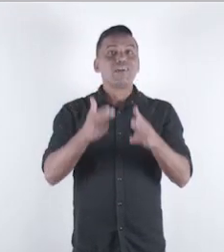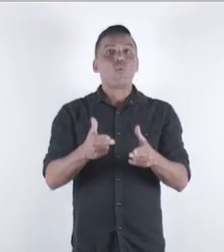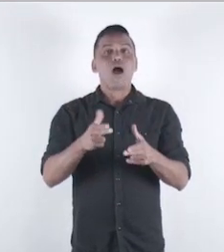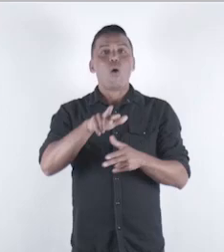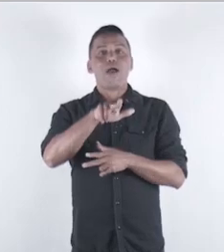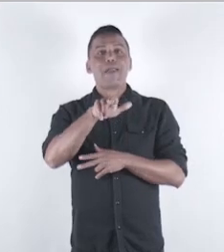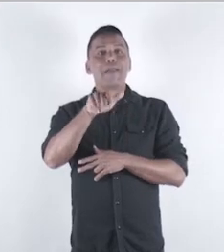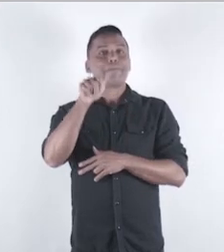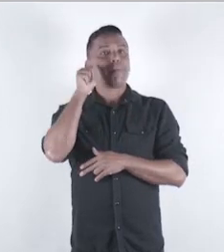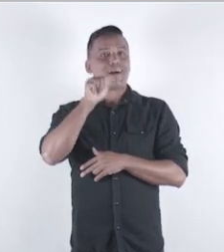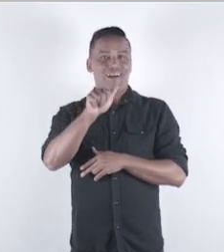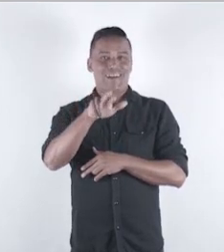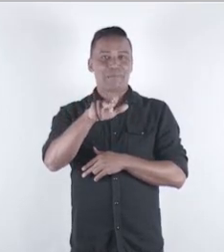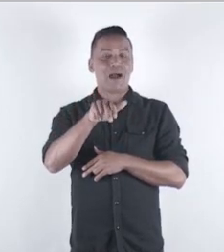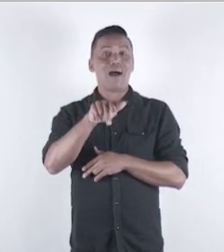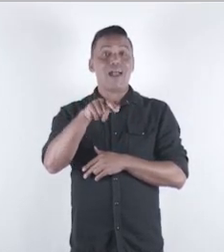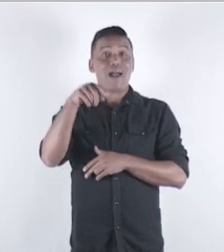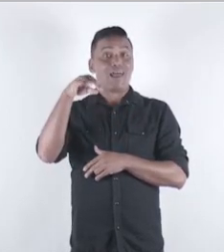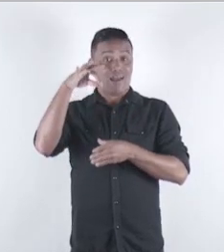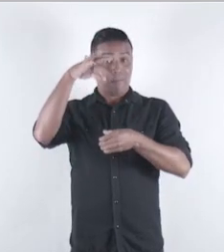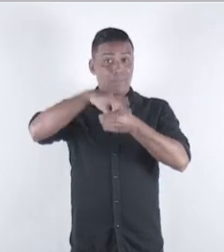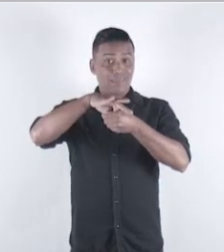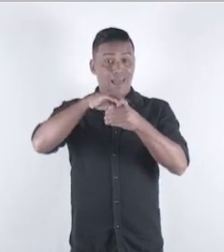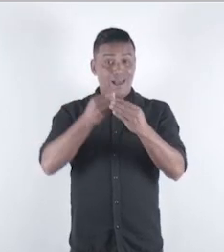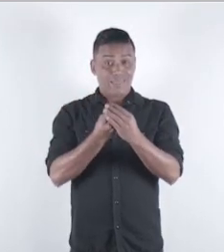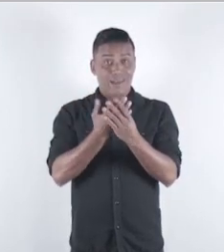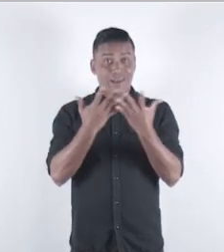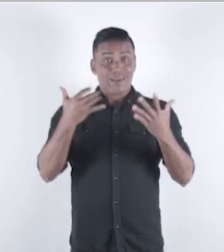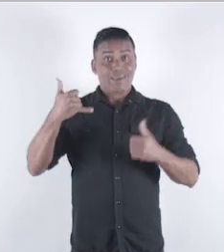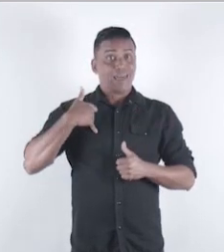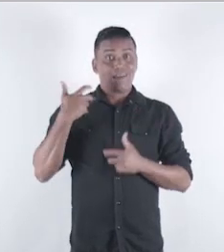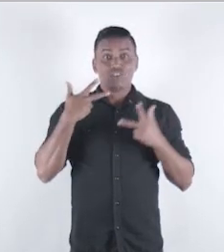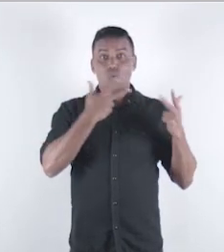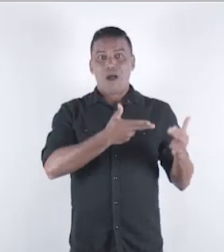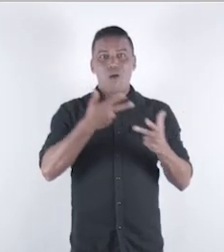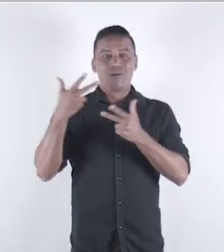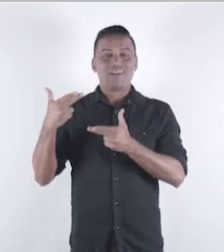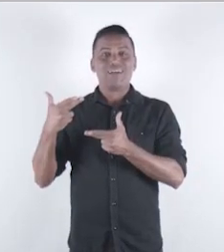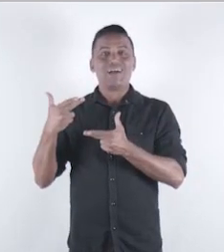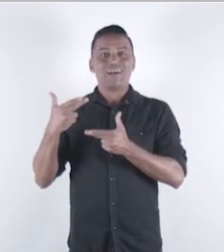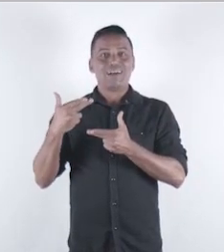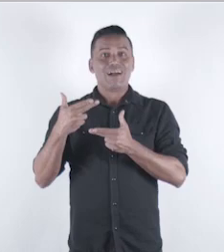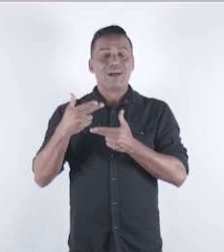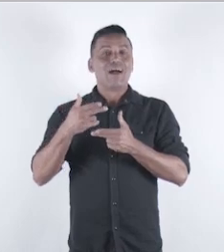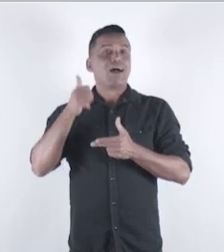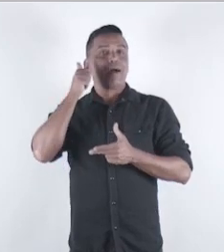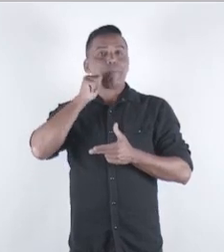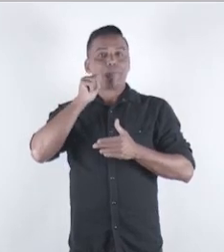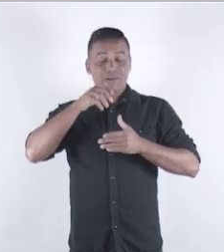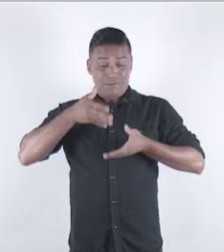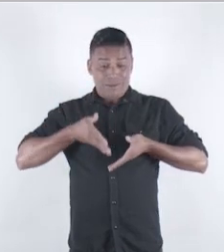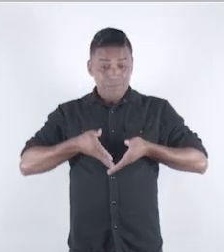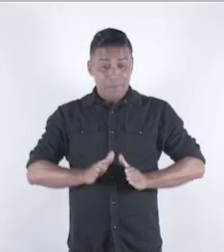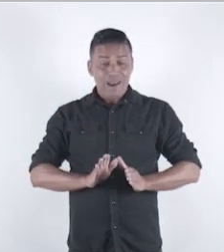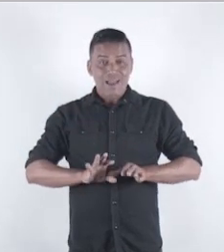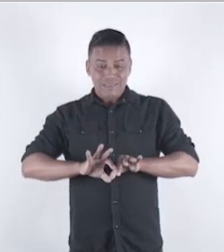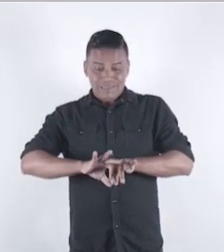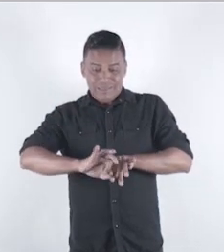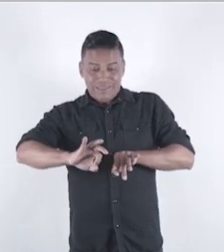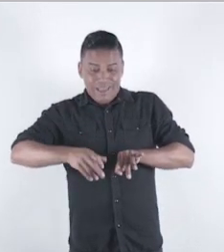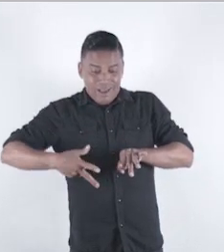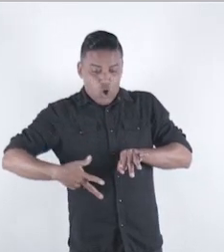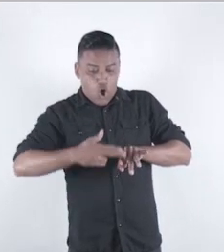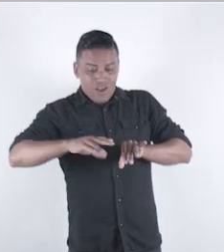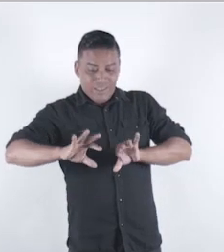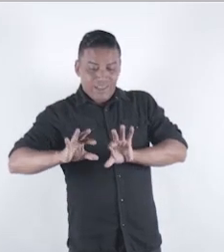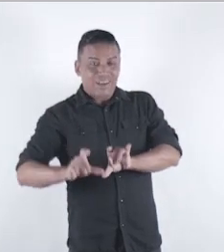mesma idade que eu, ela foi plantada um pouco depois que eu nasci e o meu umbigo foi enterrado debaixo dela. Então ela traz um pouco